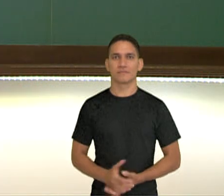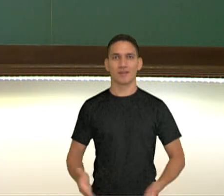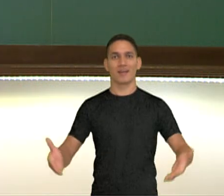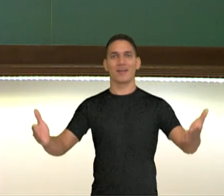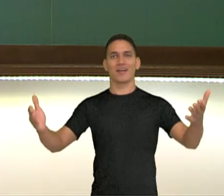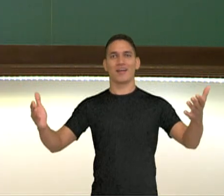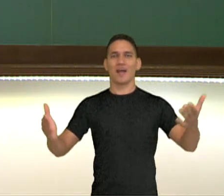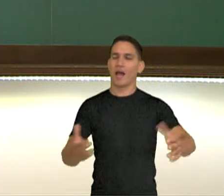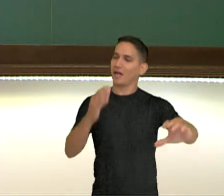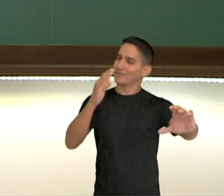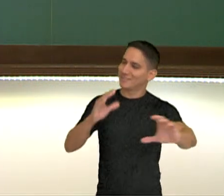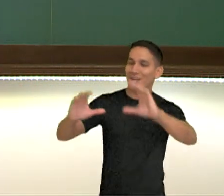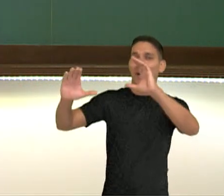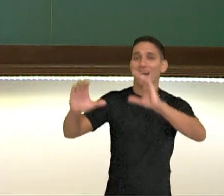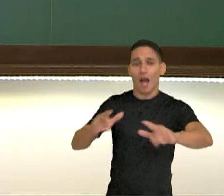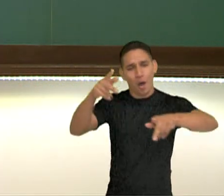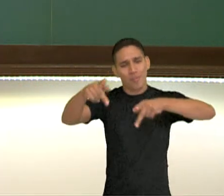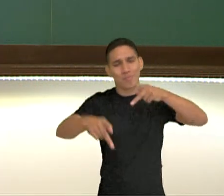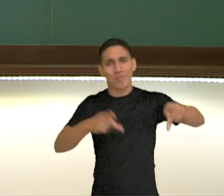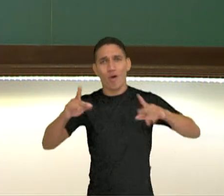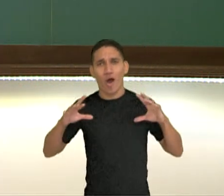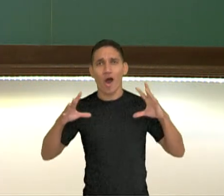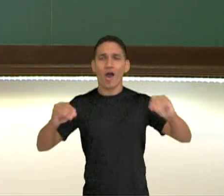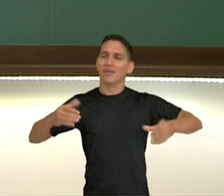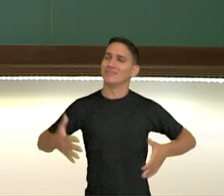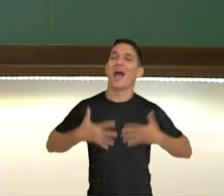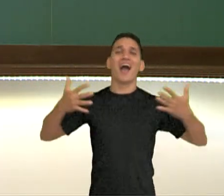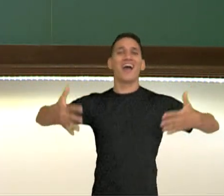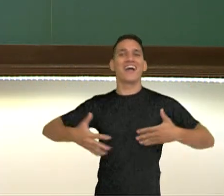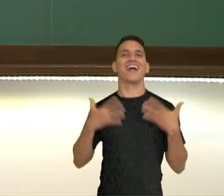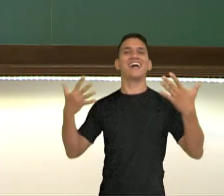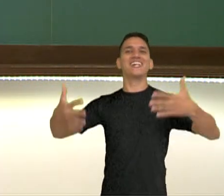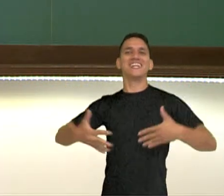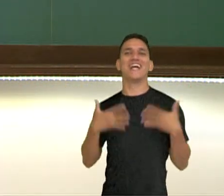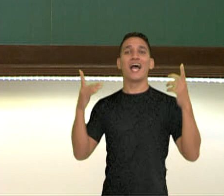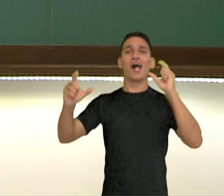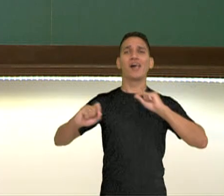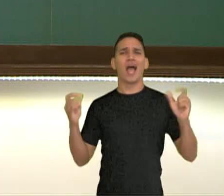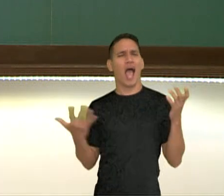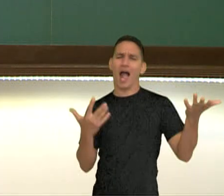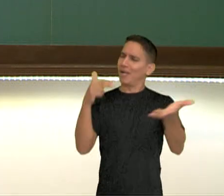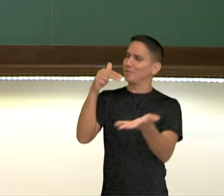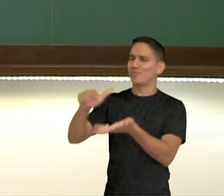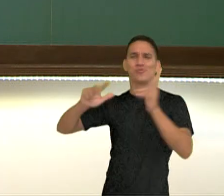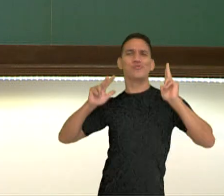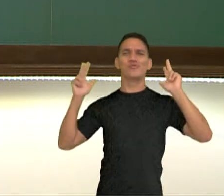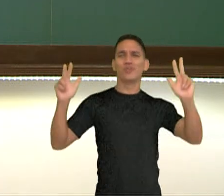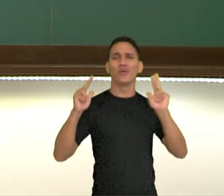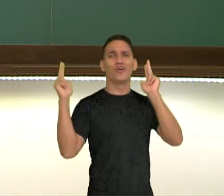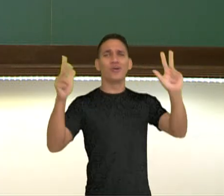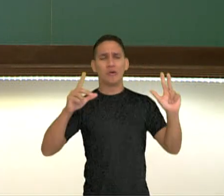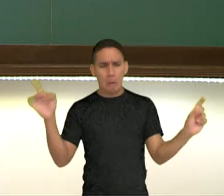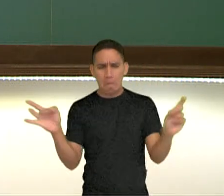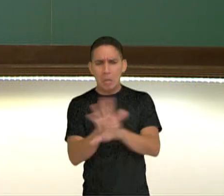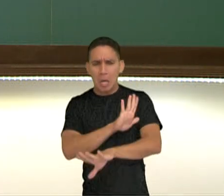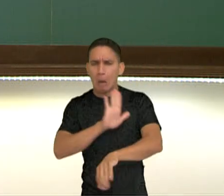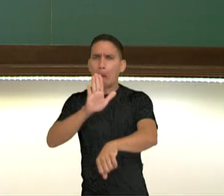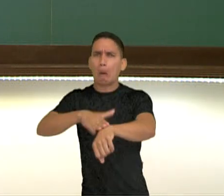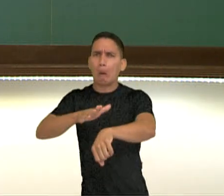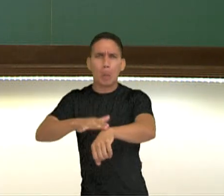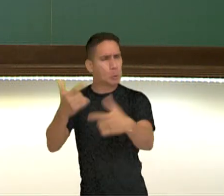canta meu povo canta com muita alegria que essa Folia não tem hora